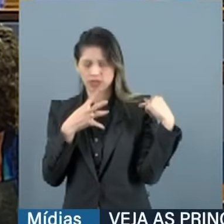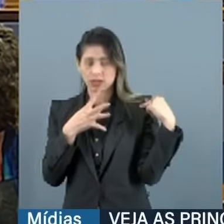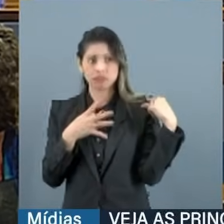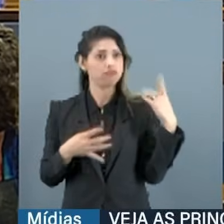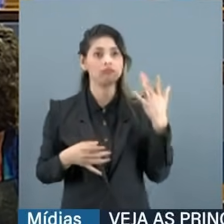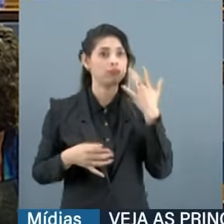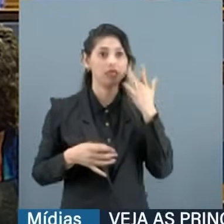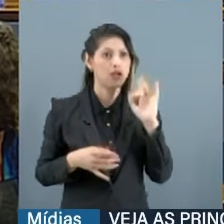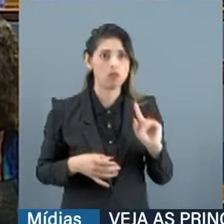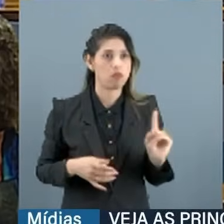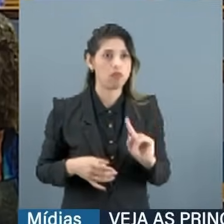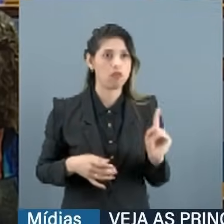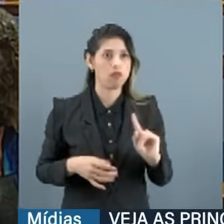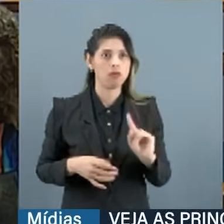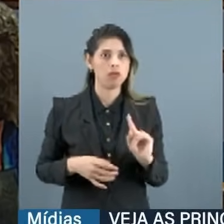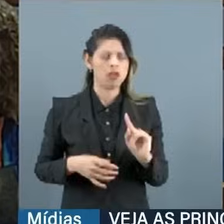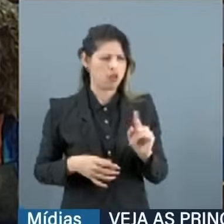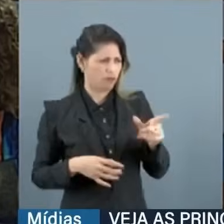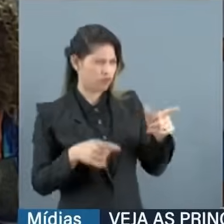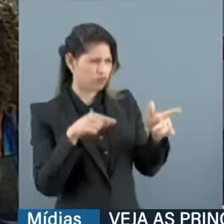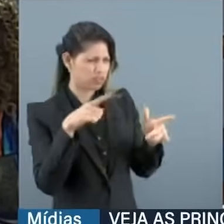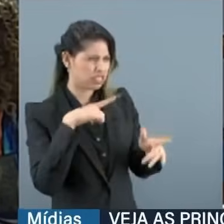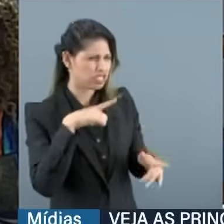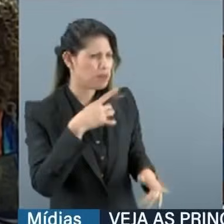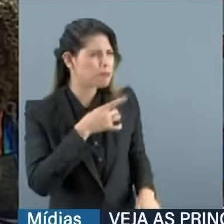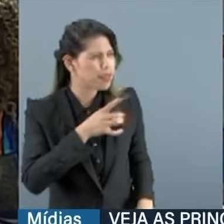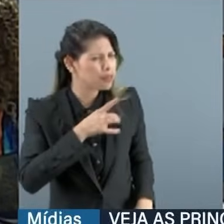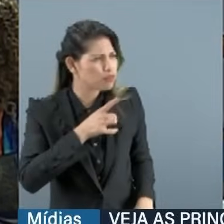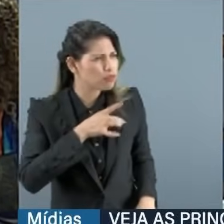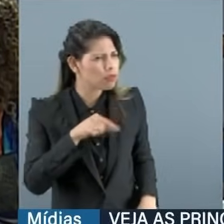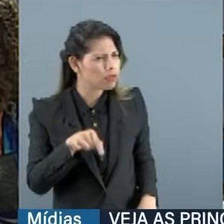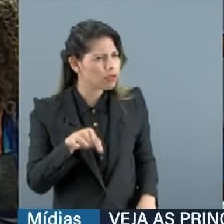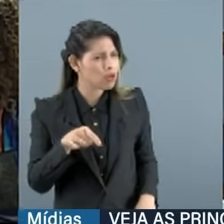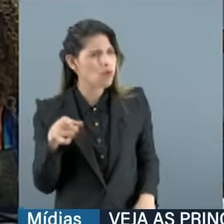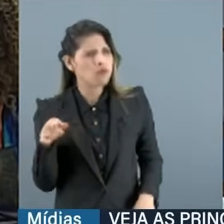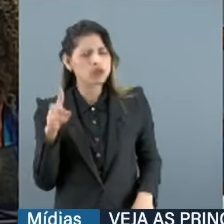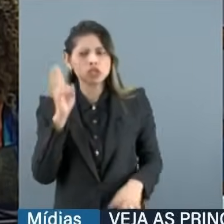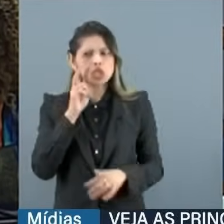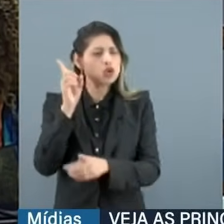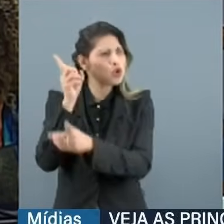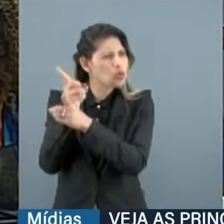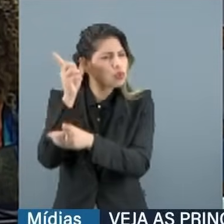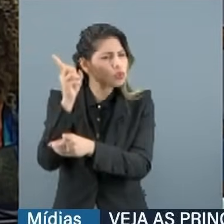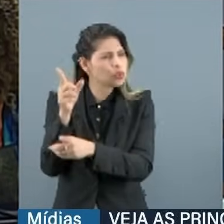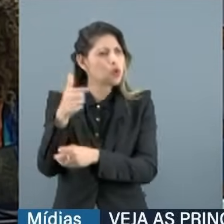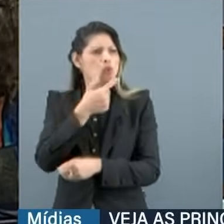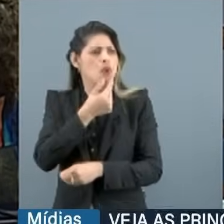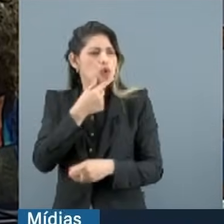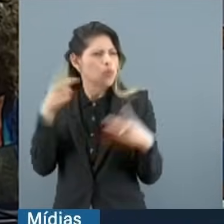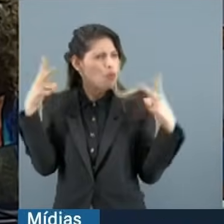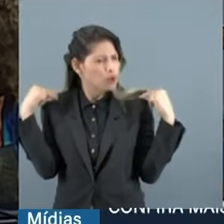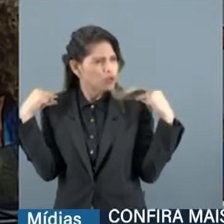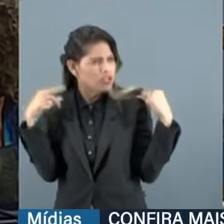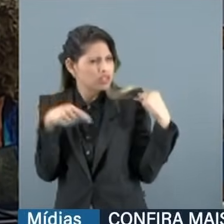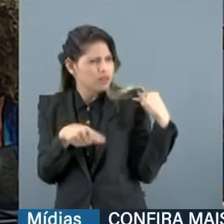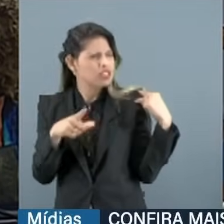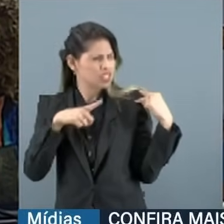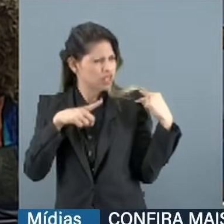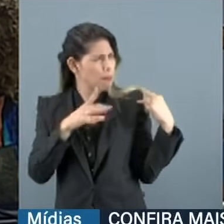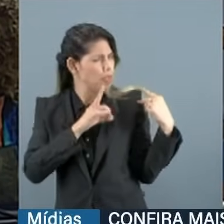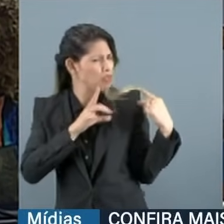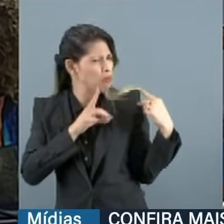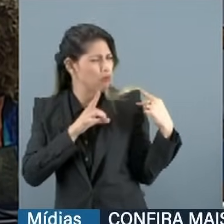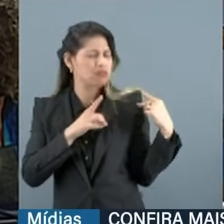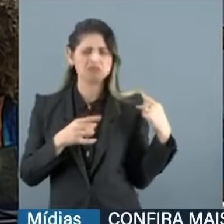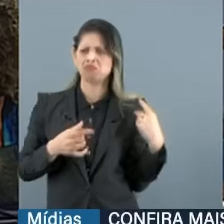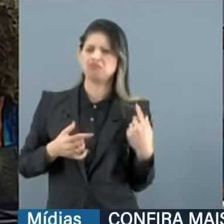teve medo quando. Você teve medo quando você teve que entrar no carro com ele e ir até esse local? Eu tive um pouco, mas